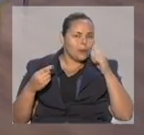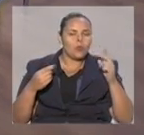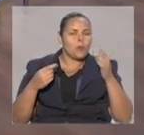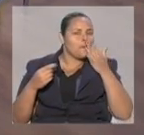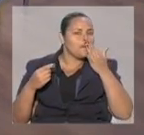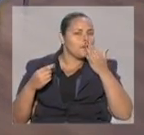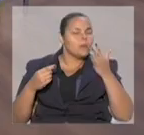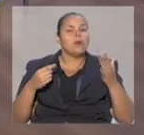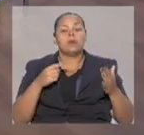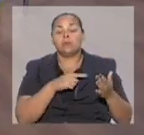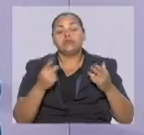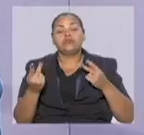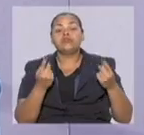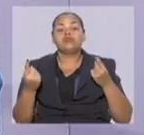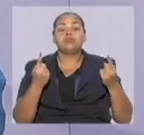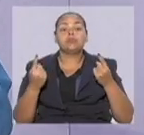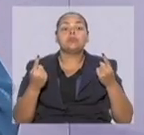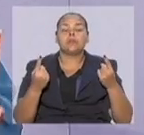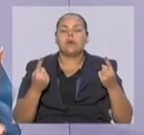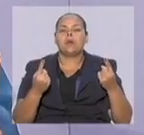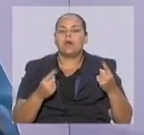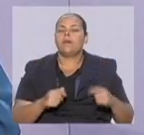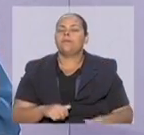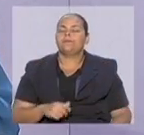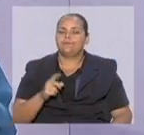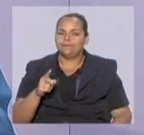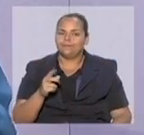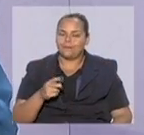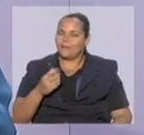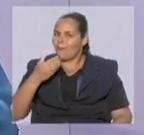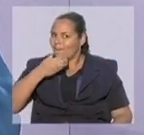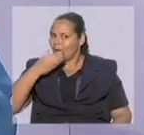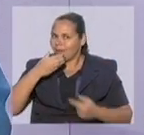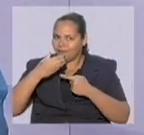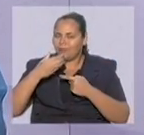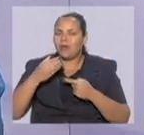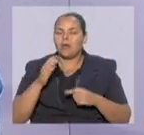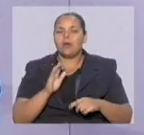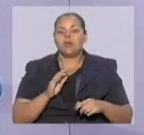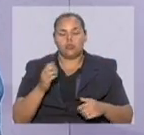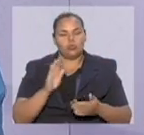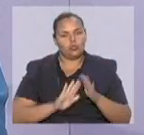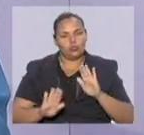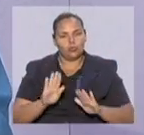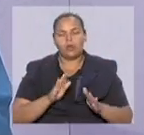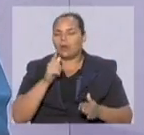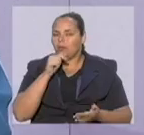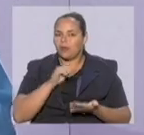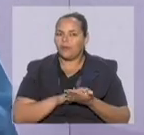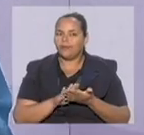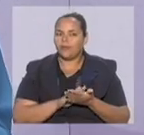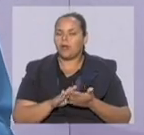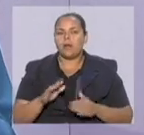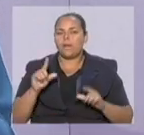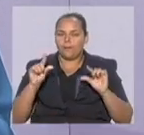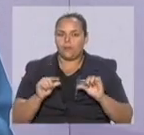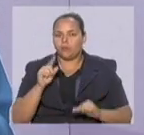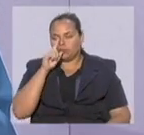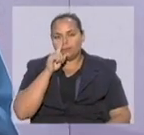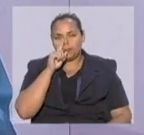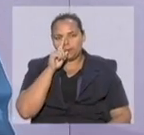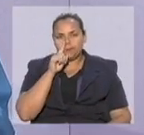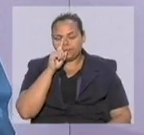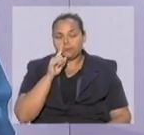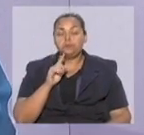biscoito colorido, industrializado, é óbvio que mesmo que se tenha uma maçã, você vai tomar os cuidados, vai lavar, ela vai ter muito menos